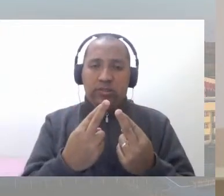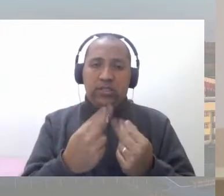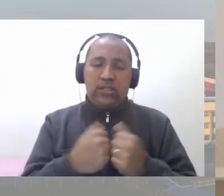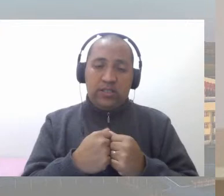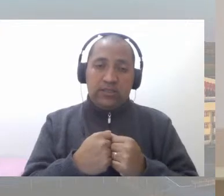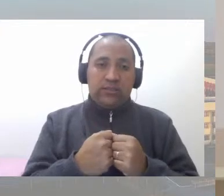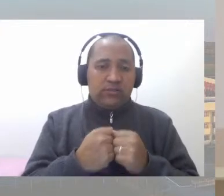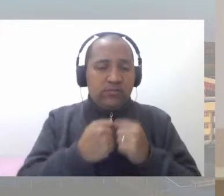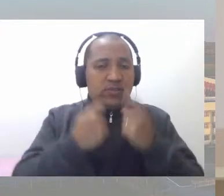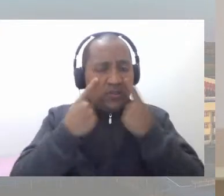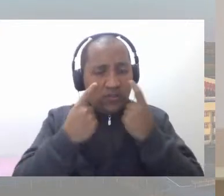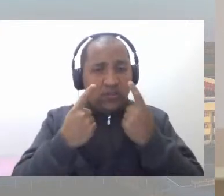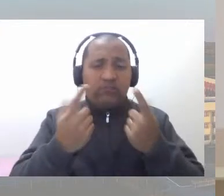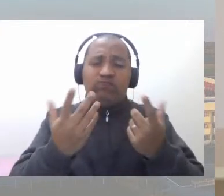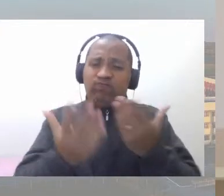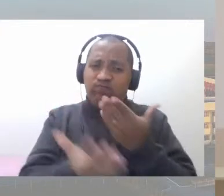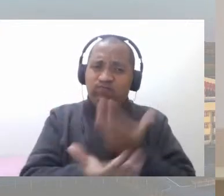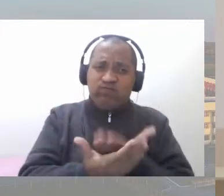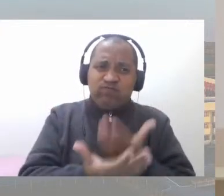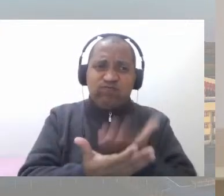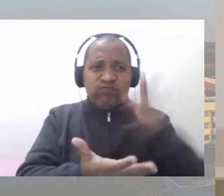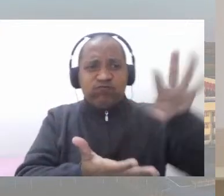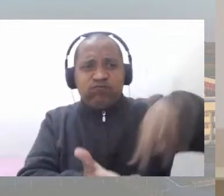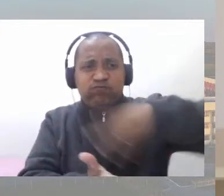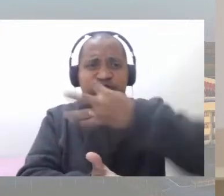nos debruçamos, né, em todas as planilhas